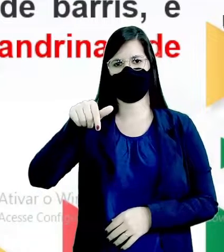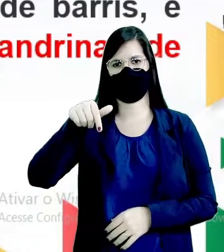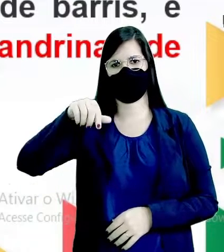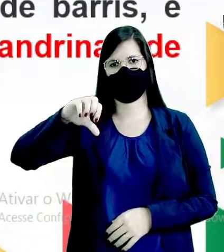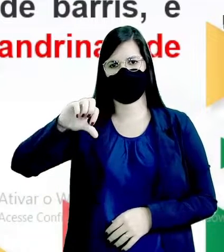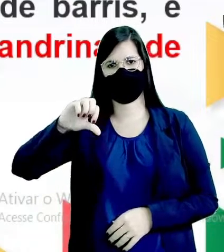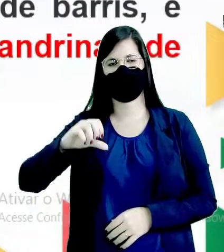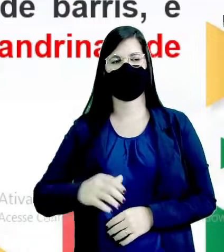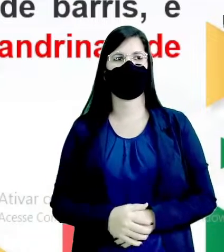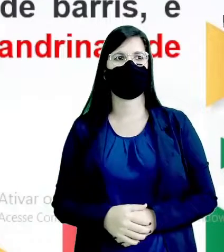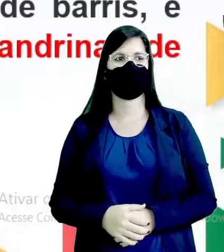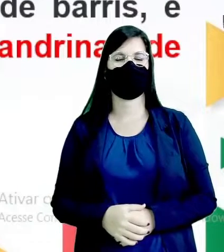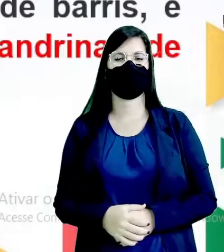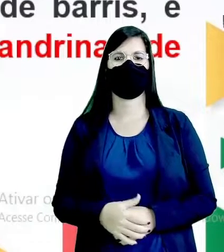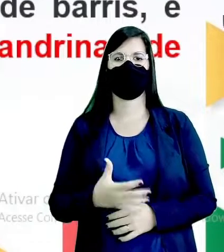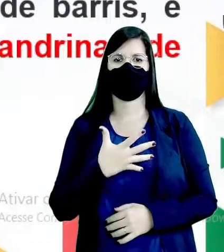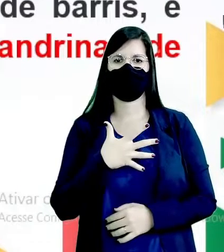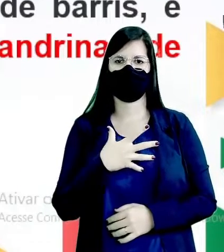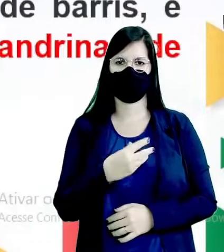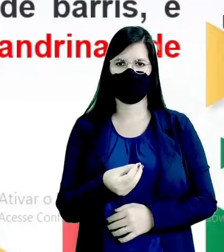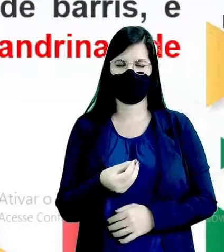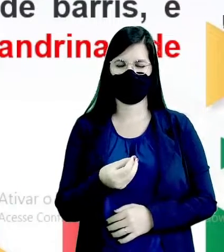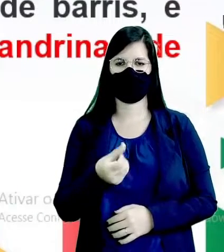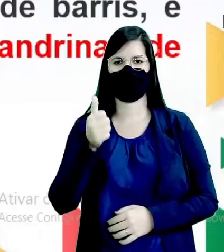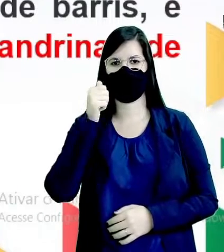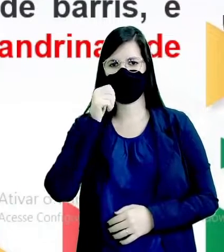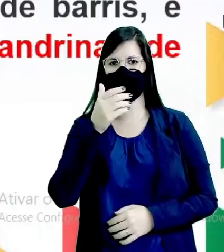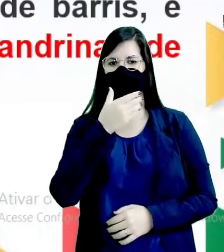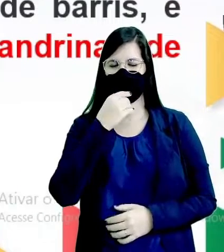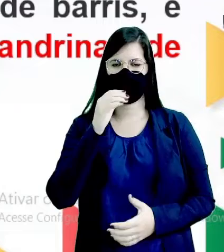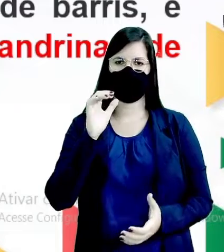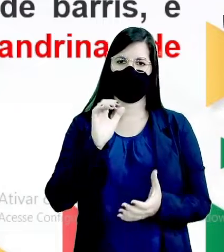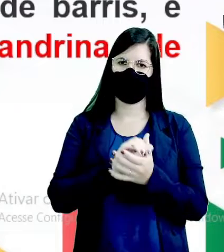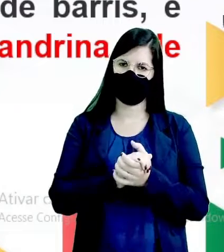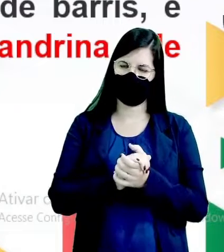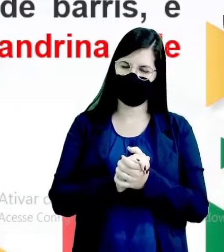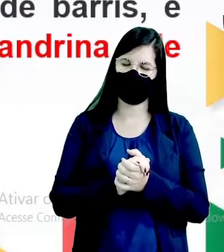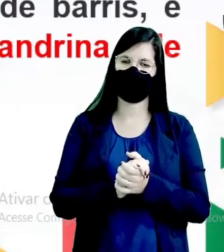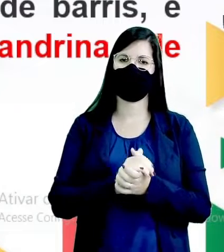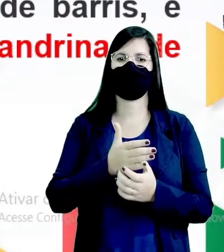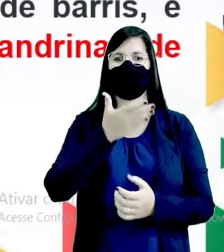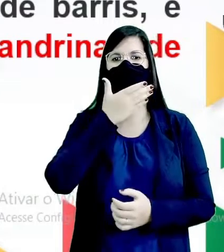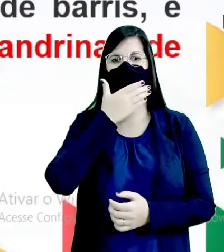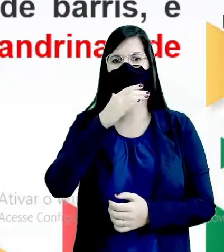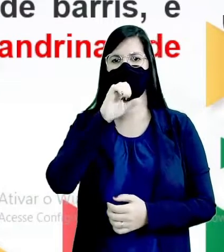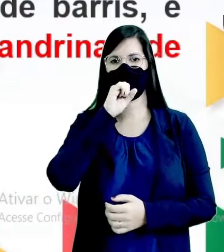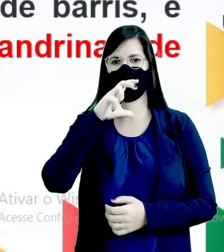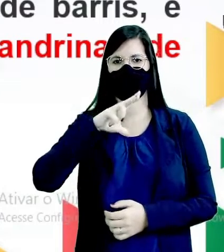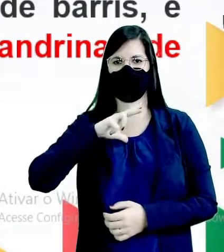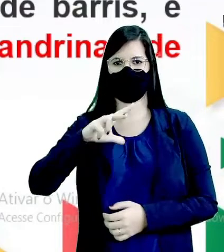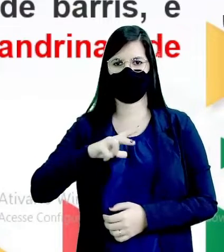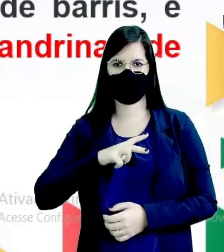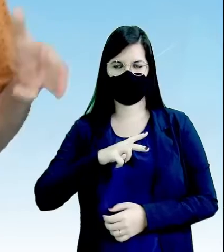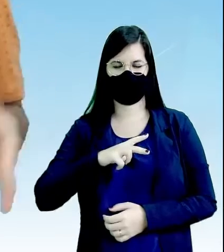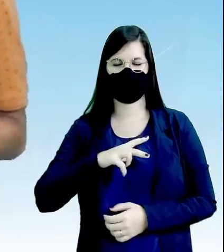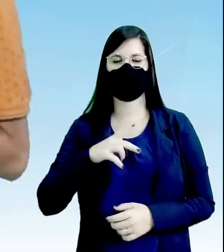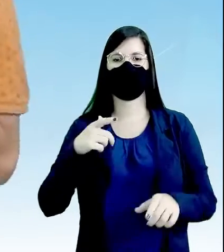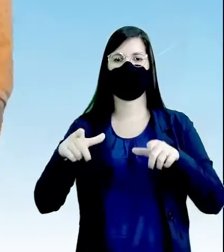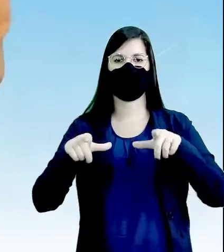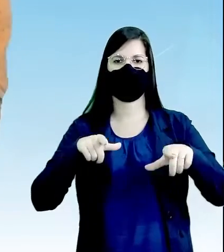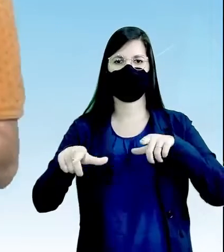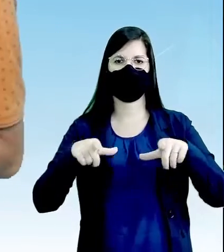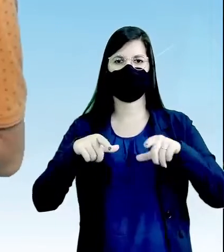1779. Ele foi filho de um casal, né? Que o pai dele era português e